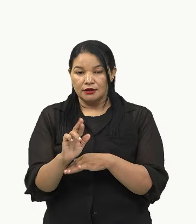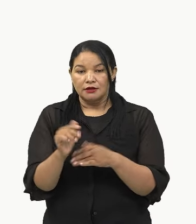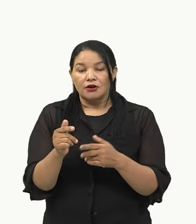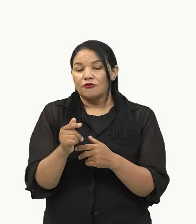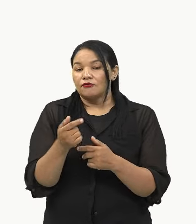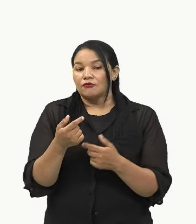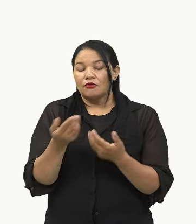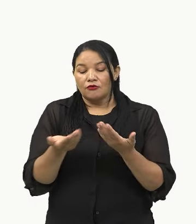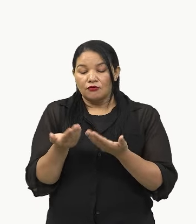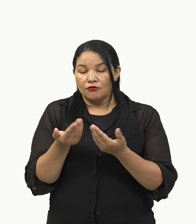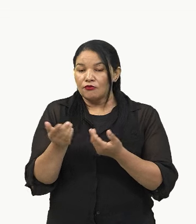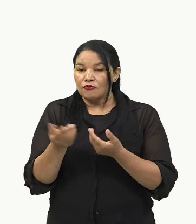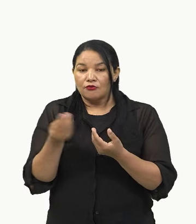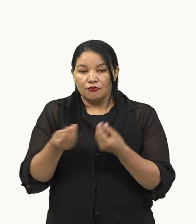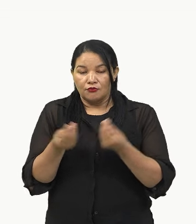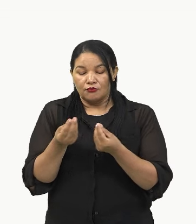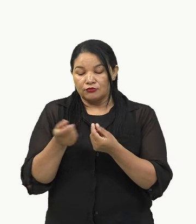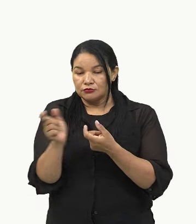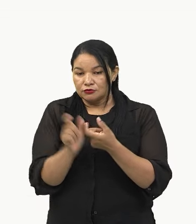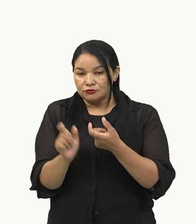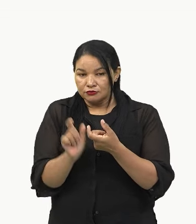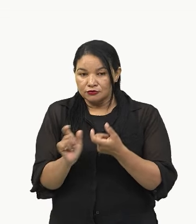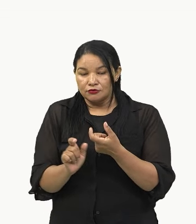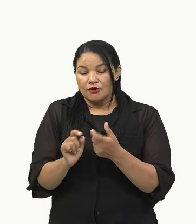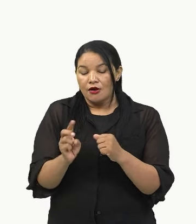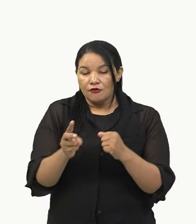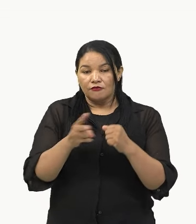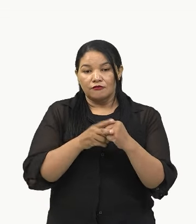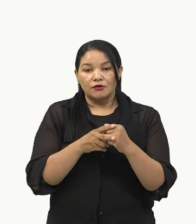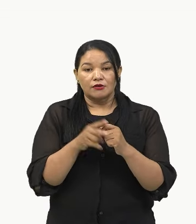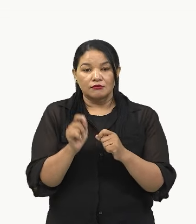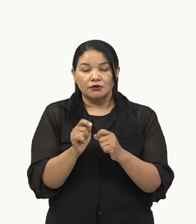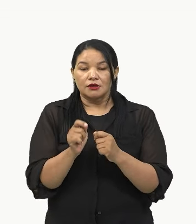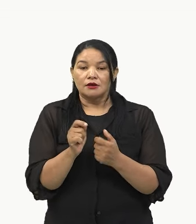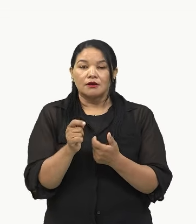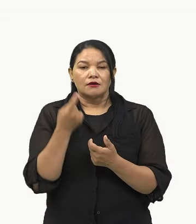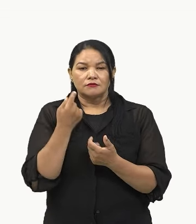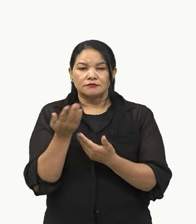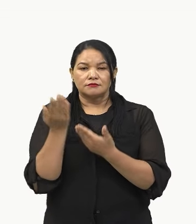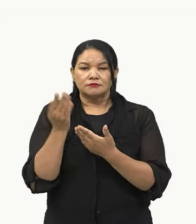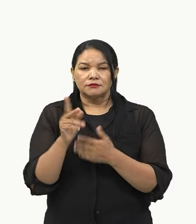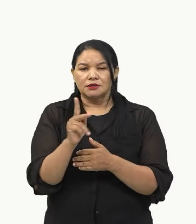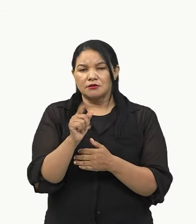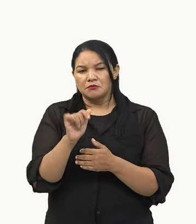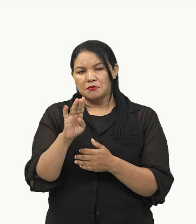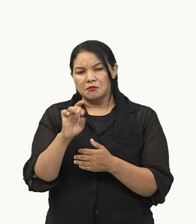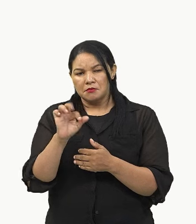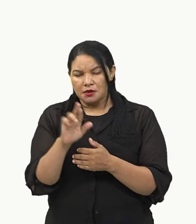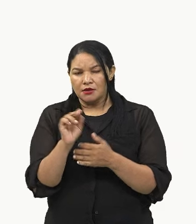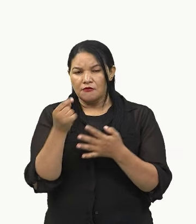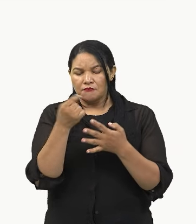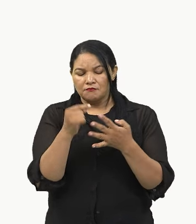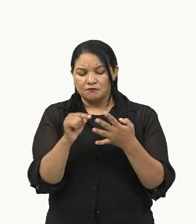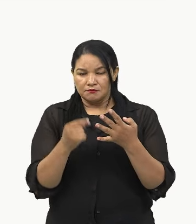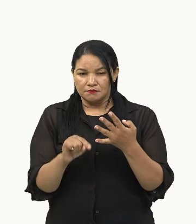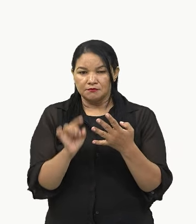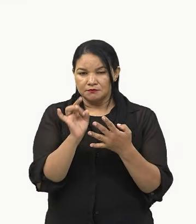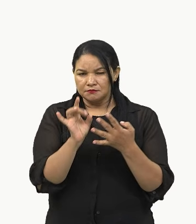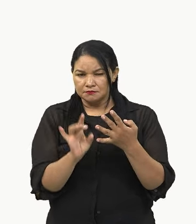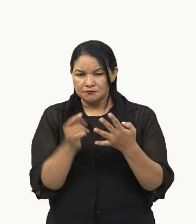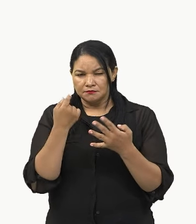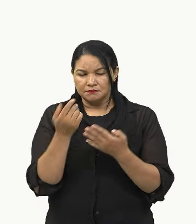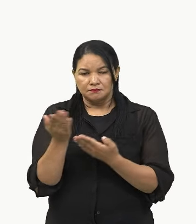conjugo, né? O meu verbo auxiliar, yo, he, tú, has,